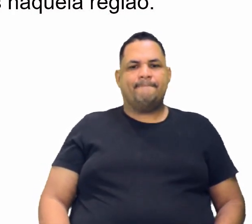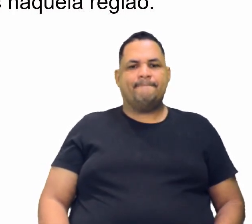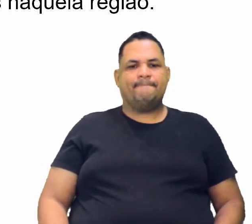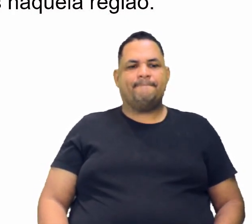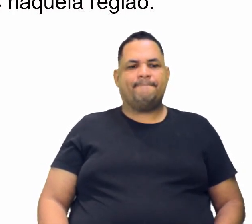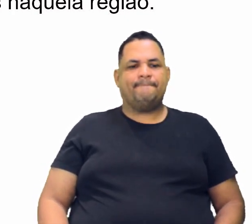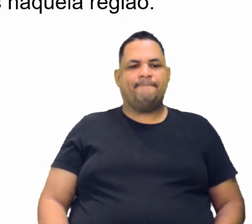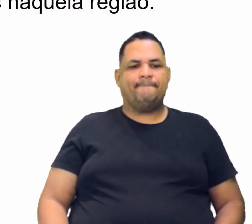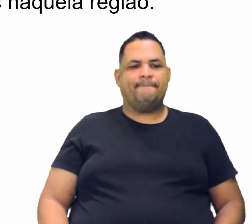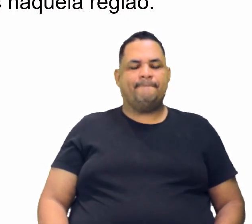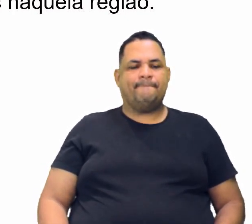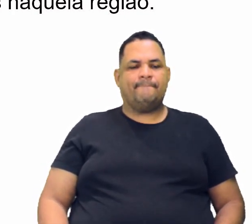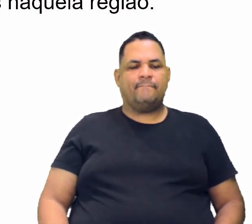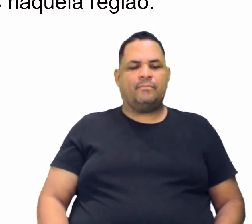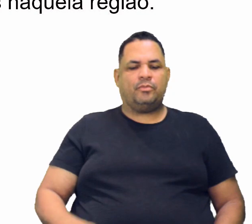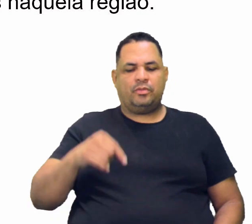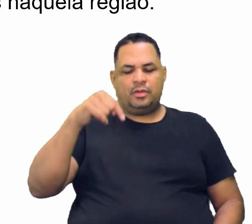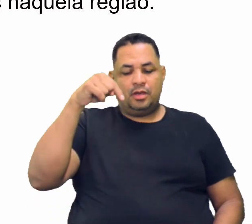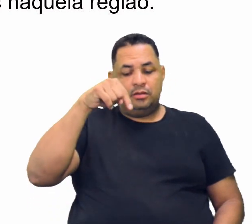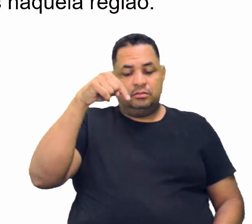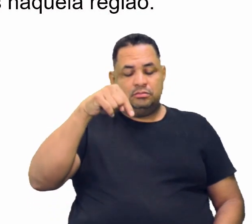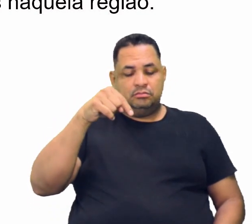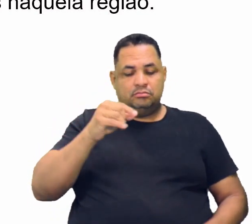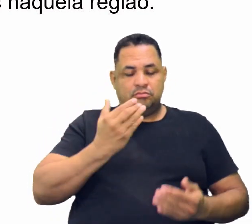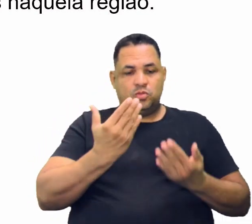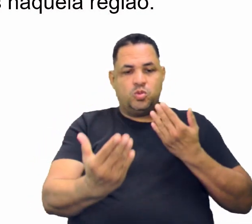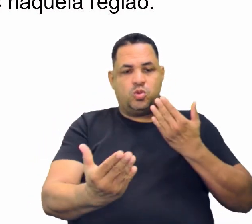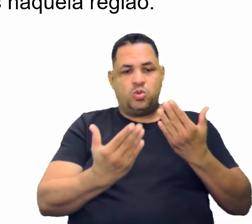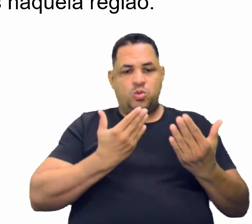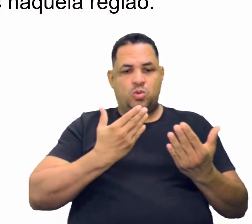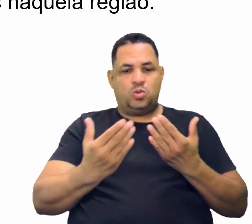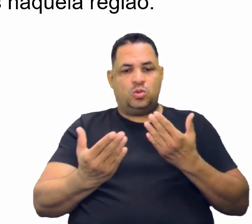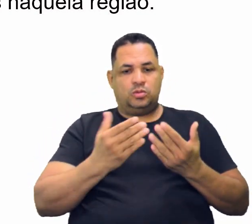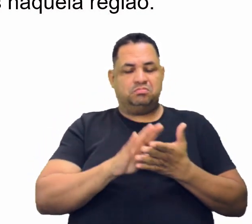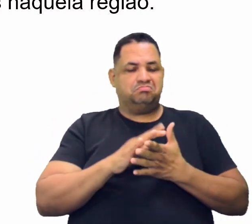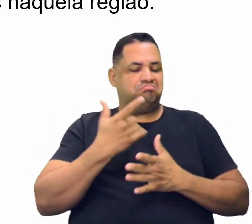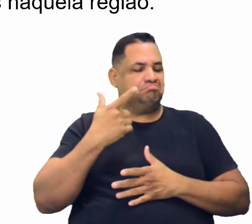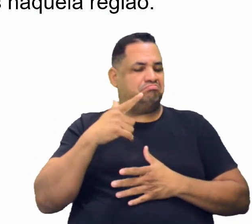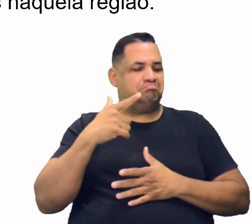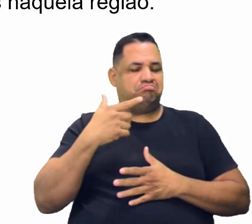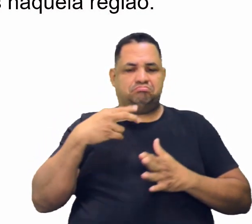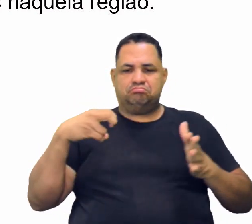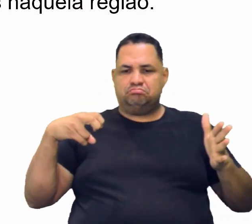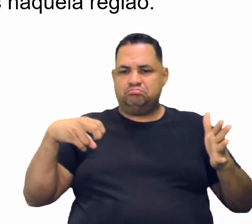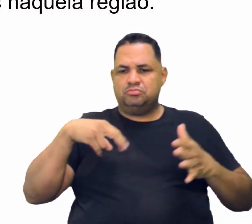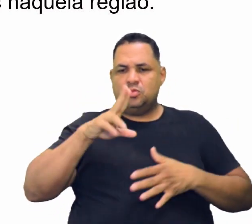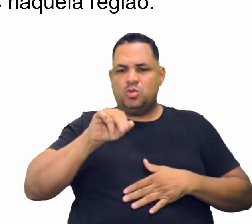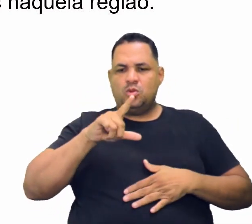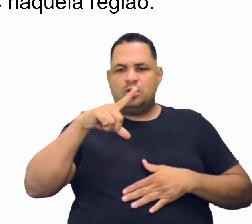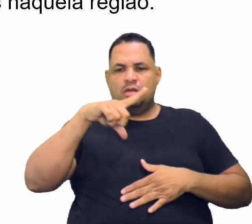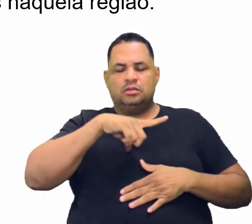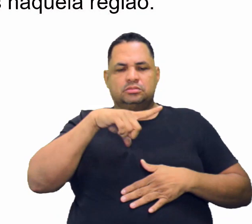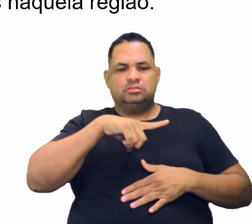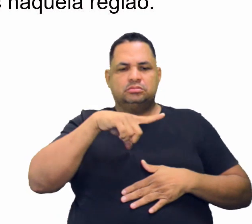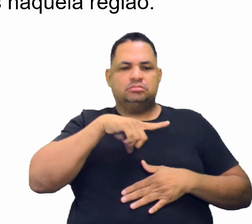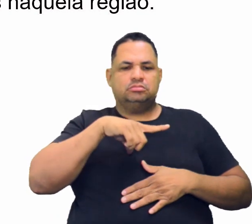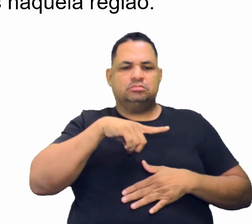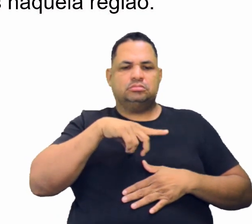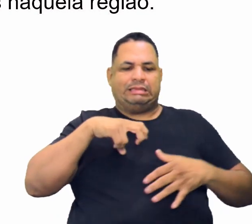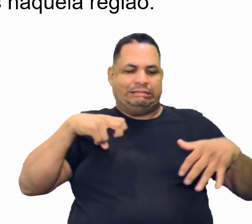concordância. Nesta rodovia, nunca houve acidente. Ó,